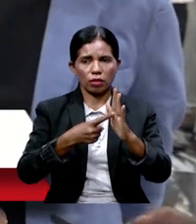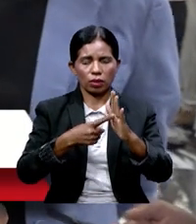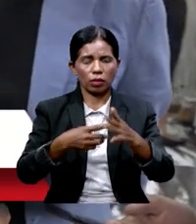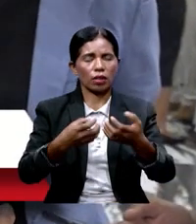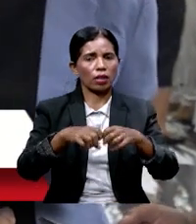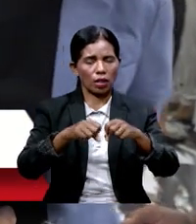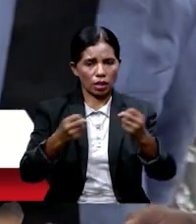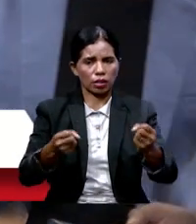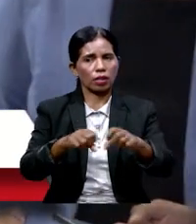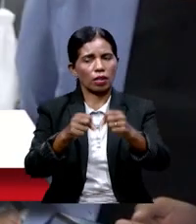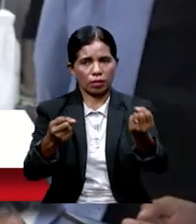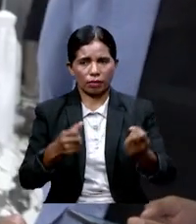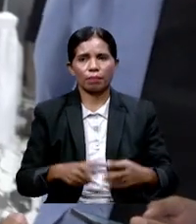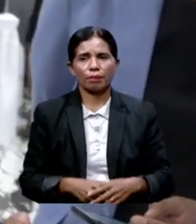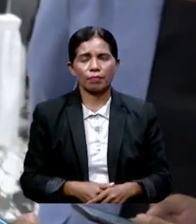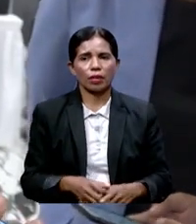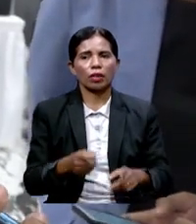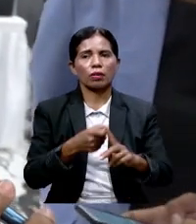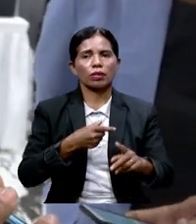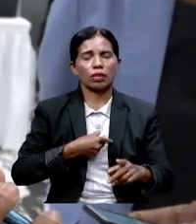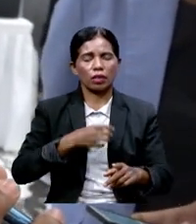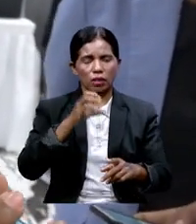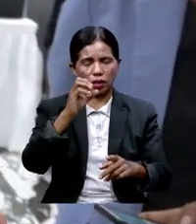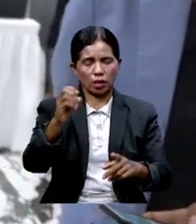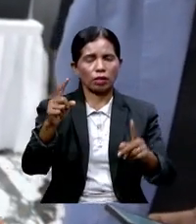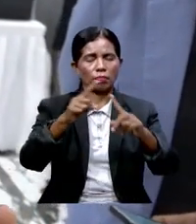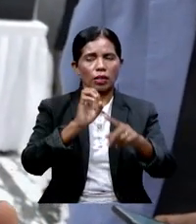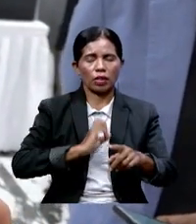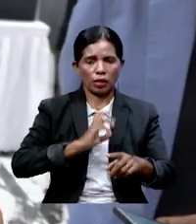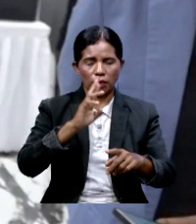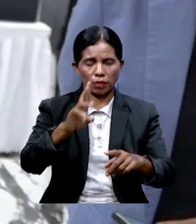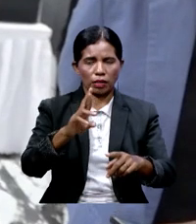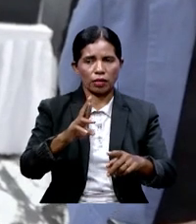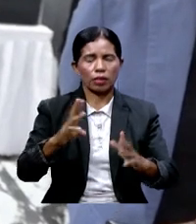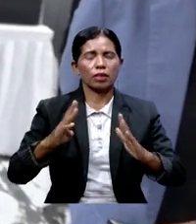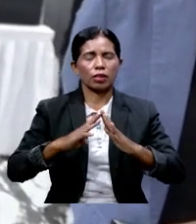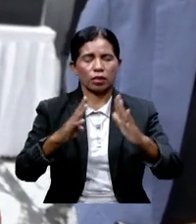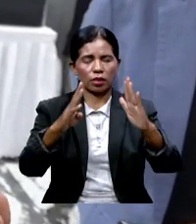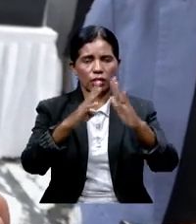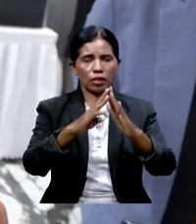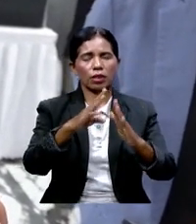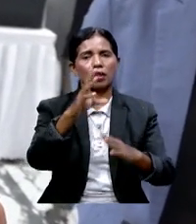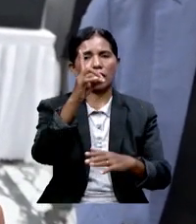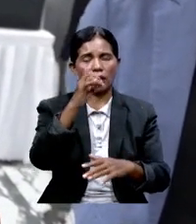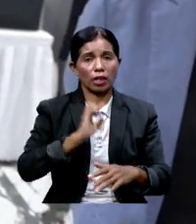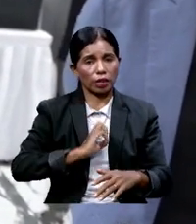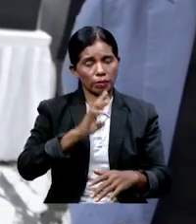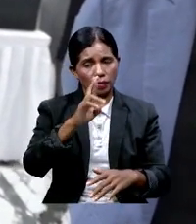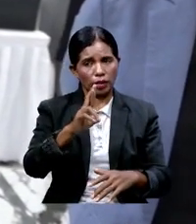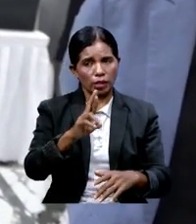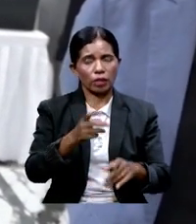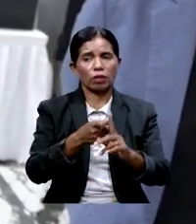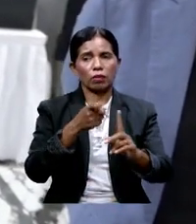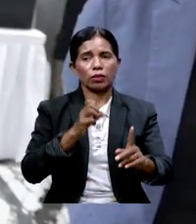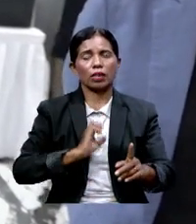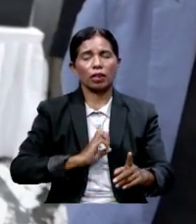dar alguma. Agora, o Sigleno ba Hermera, cidade antiga, capital antiga, nian. E depois, o